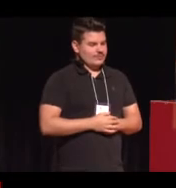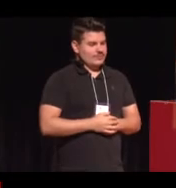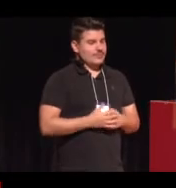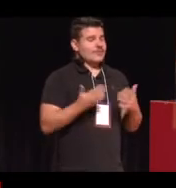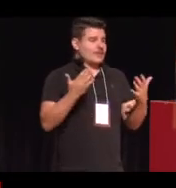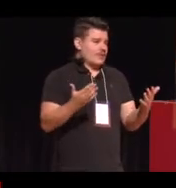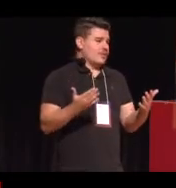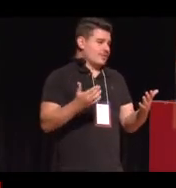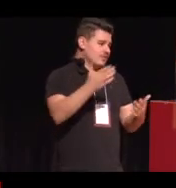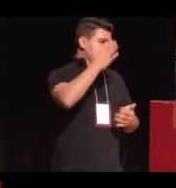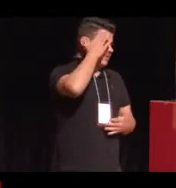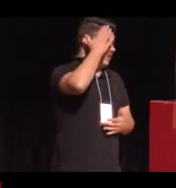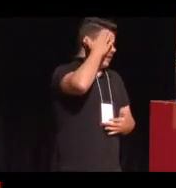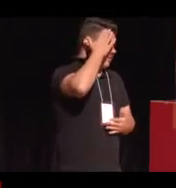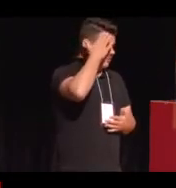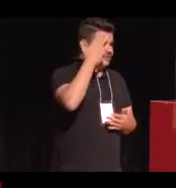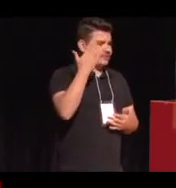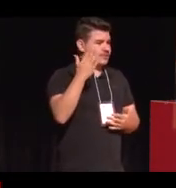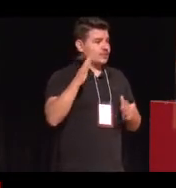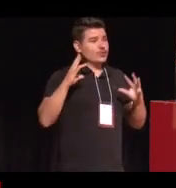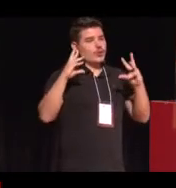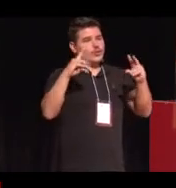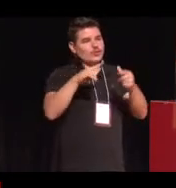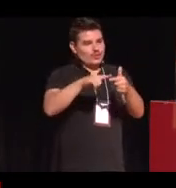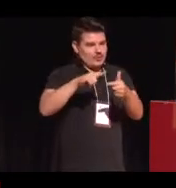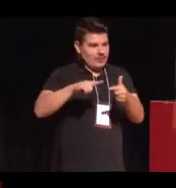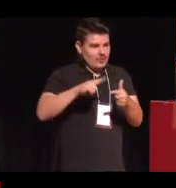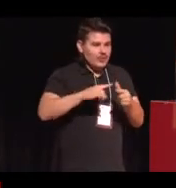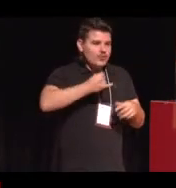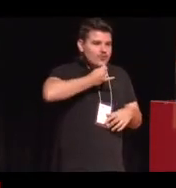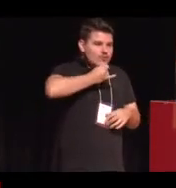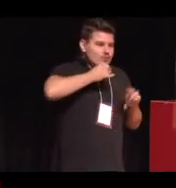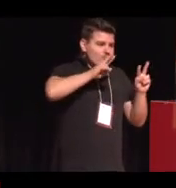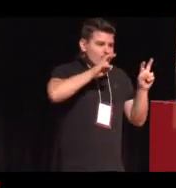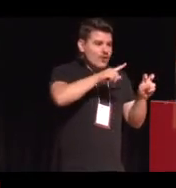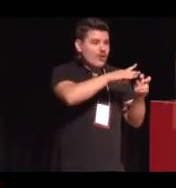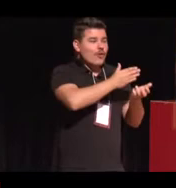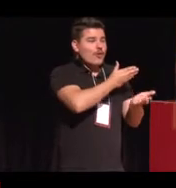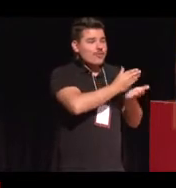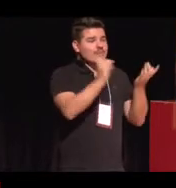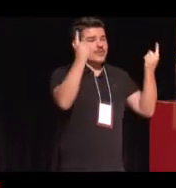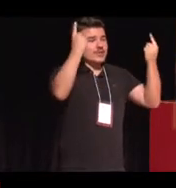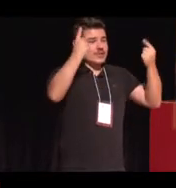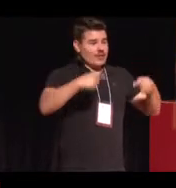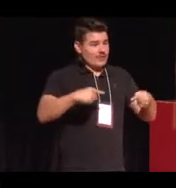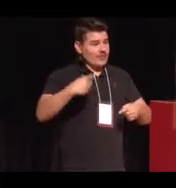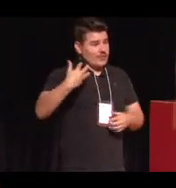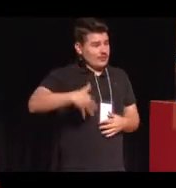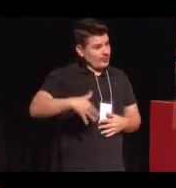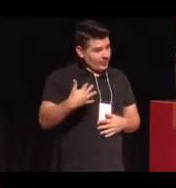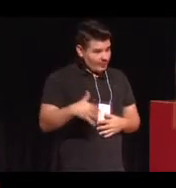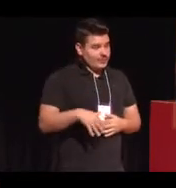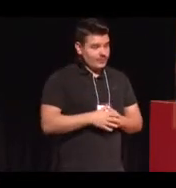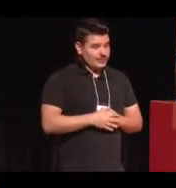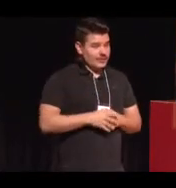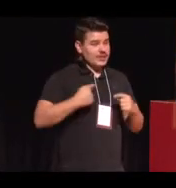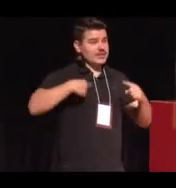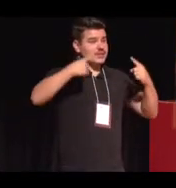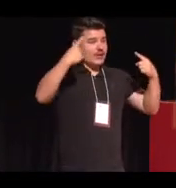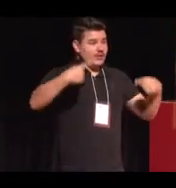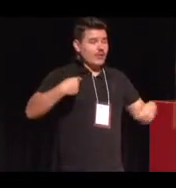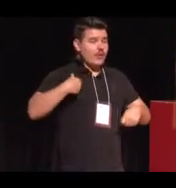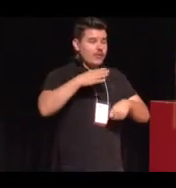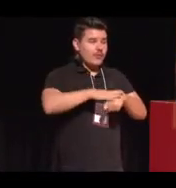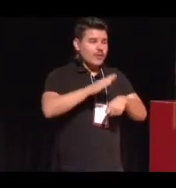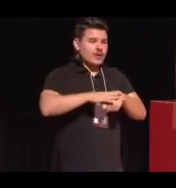Como toda novela triste, começa com um grande desafio e um momento assim, que